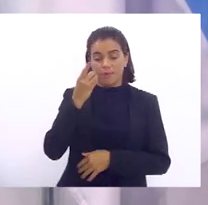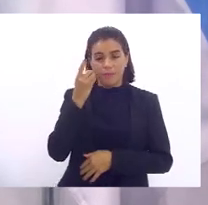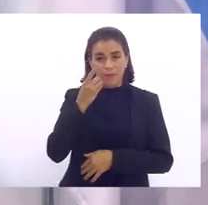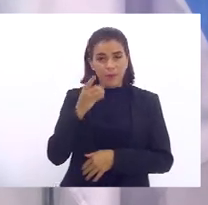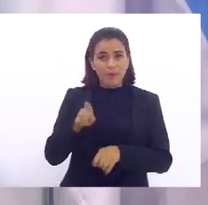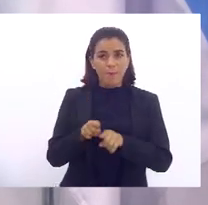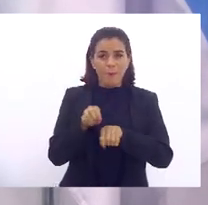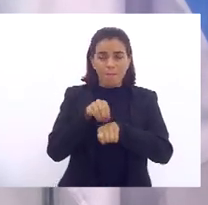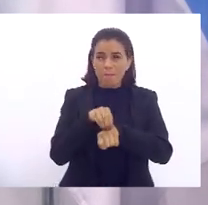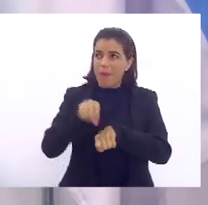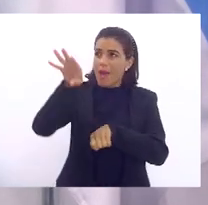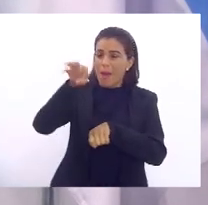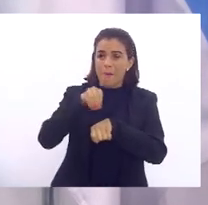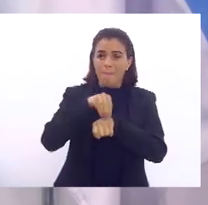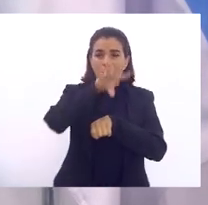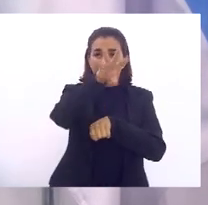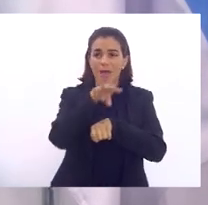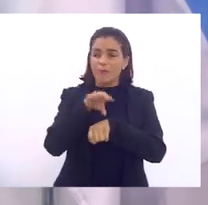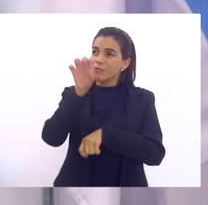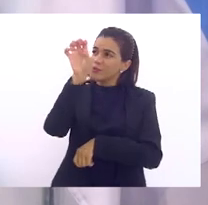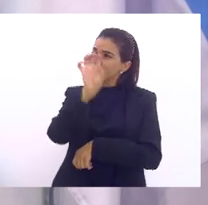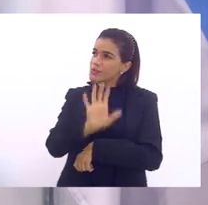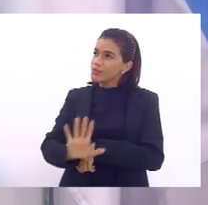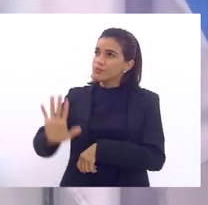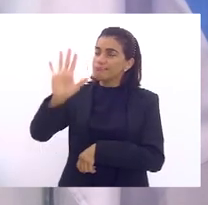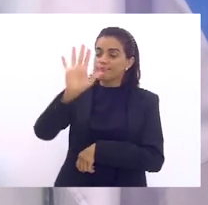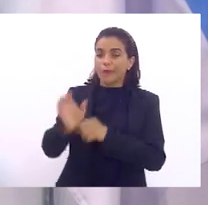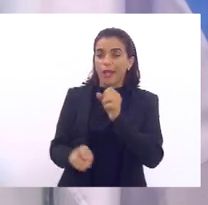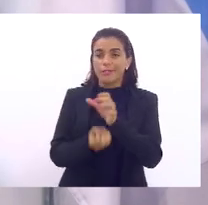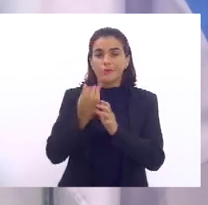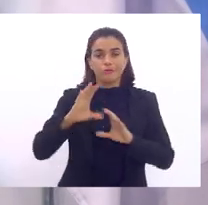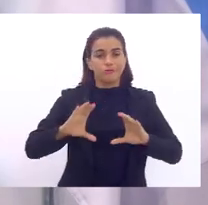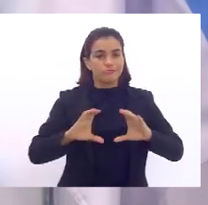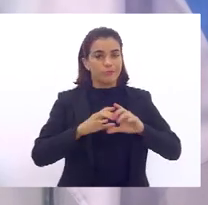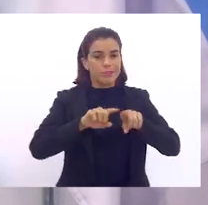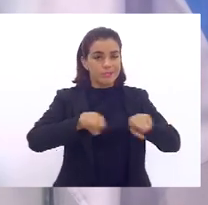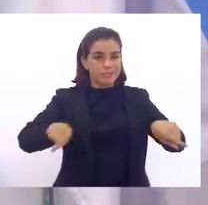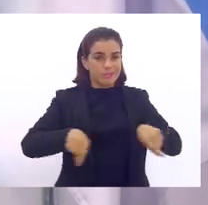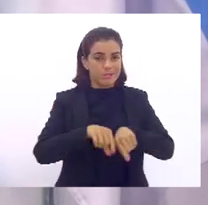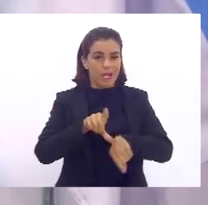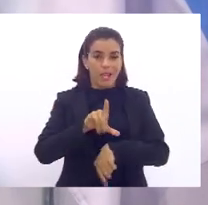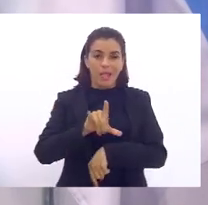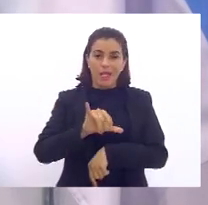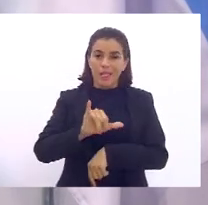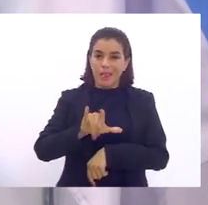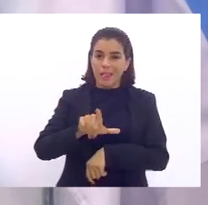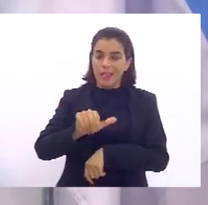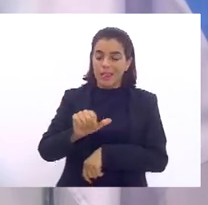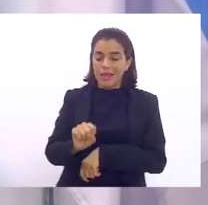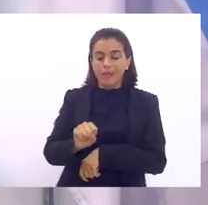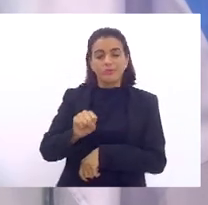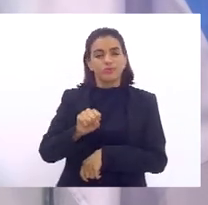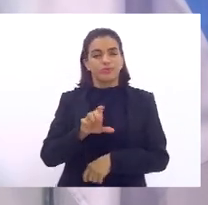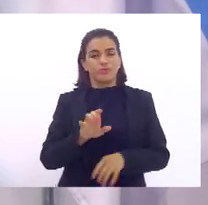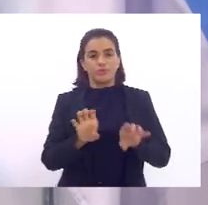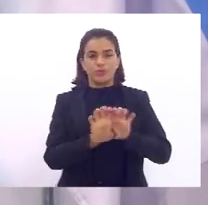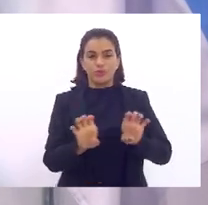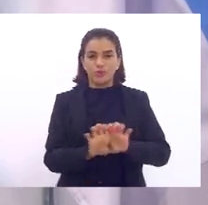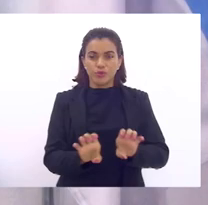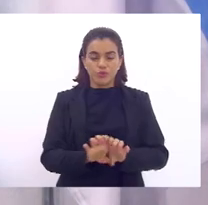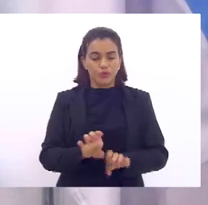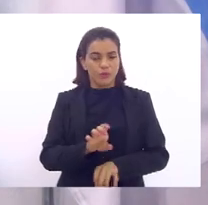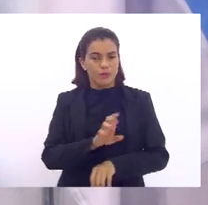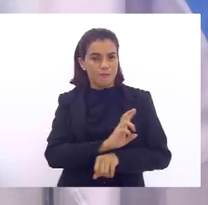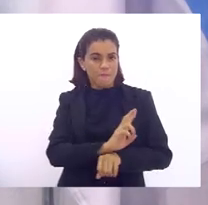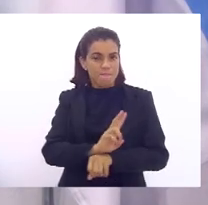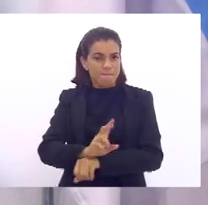estados do Brasil diante de uma sala lilás dentro de uma estrutura eh de fiscalização Legislativa